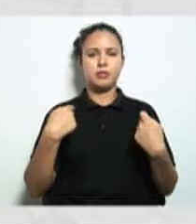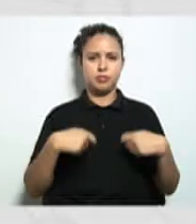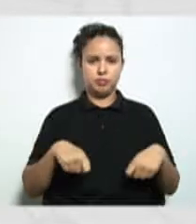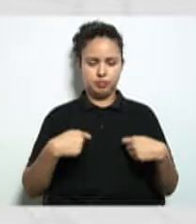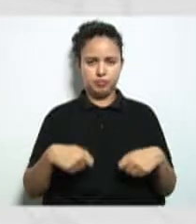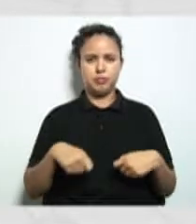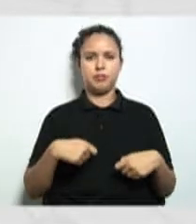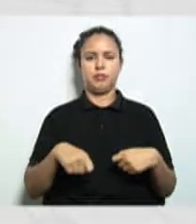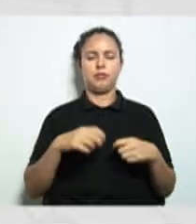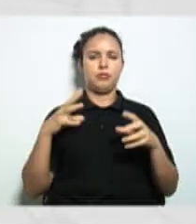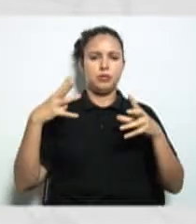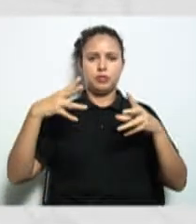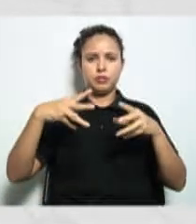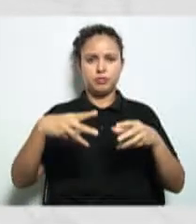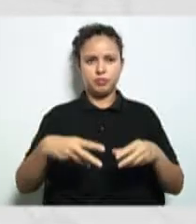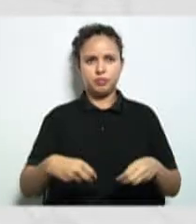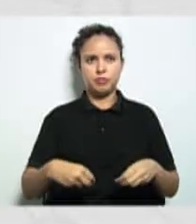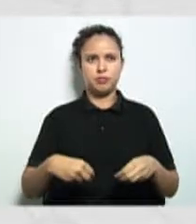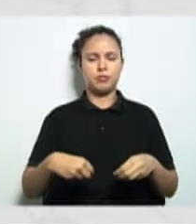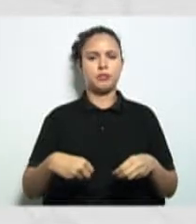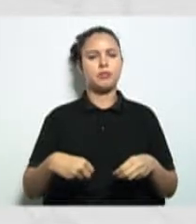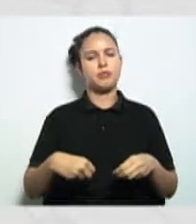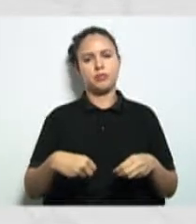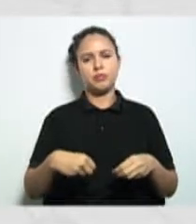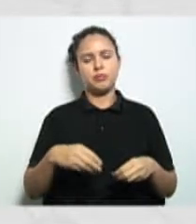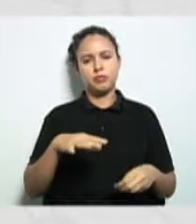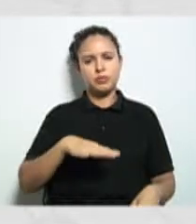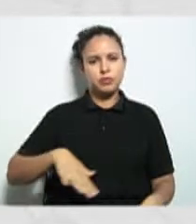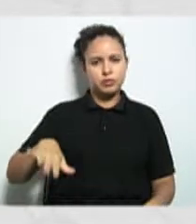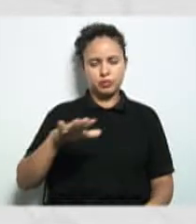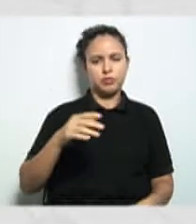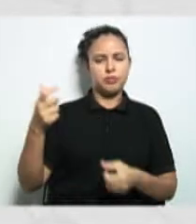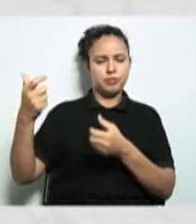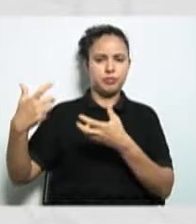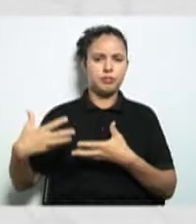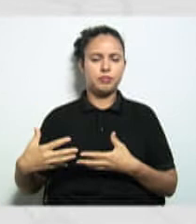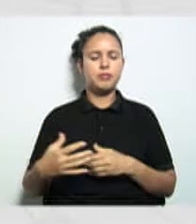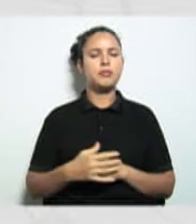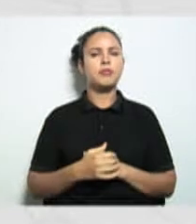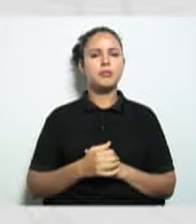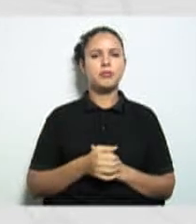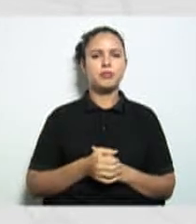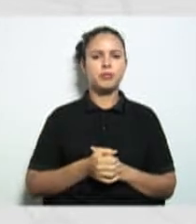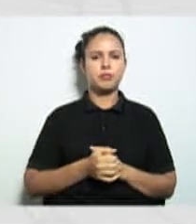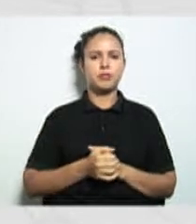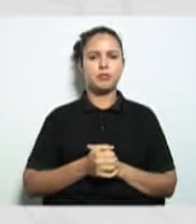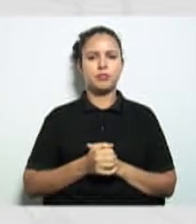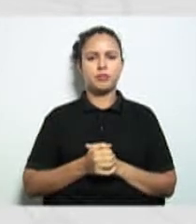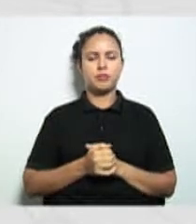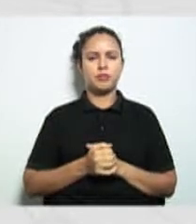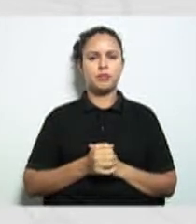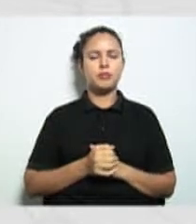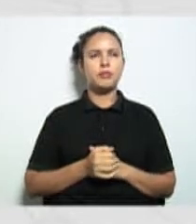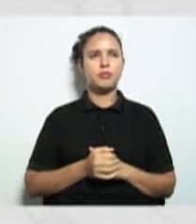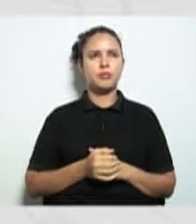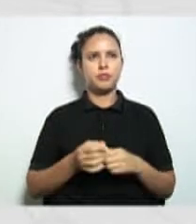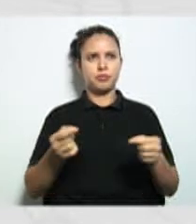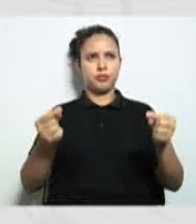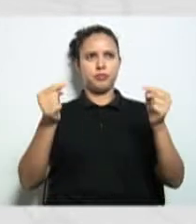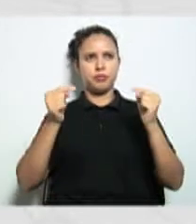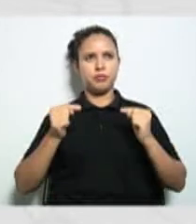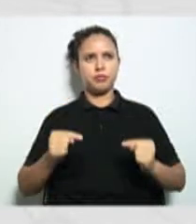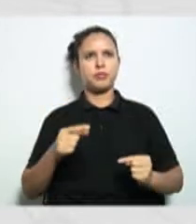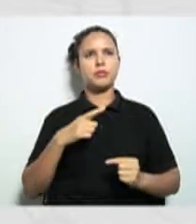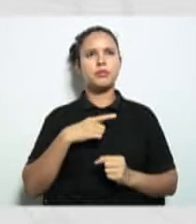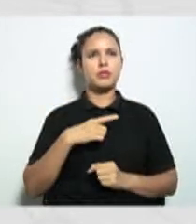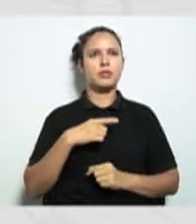de todos esses elementos que ela bem falou. Na nossa outra afirmativa, temos